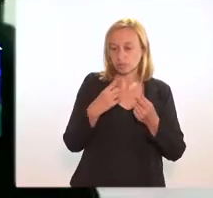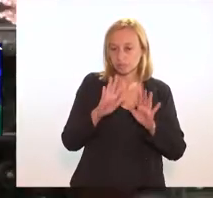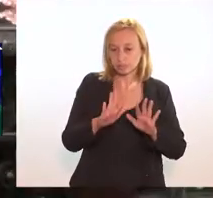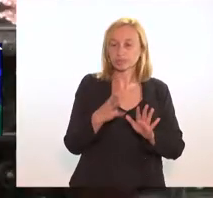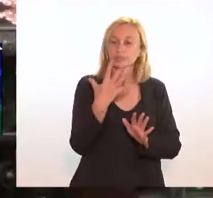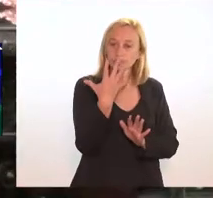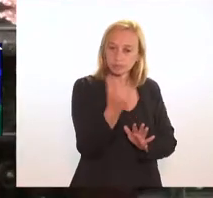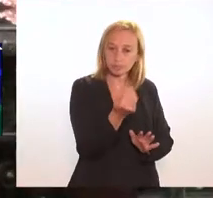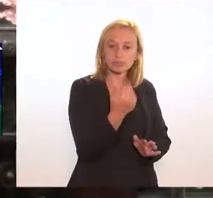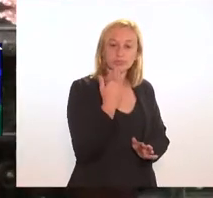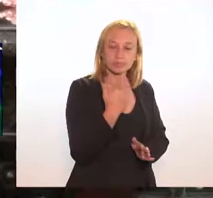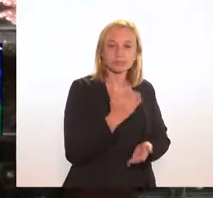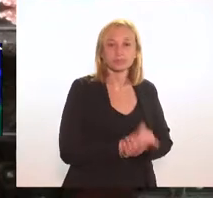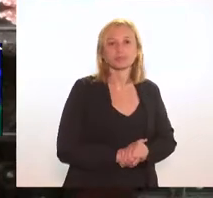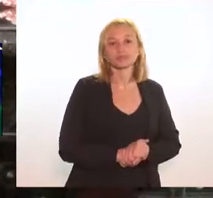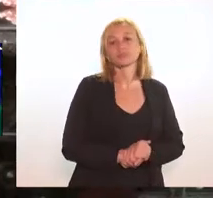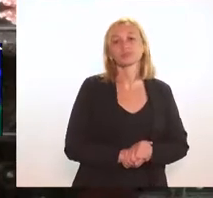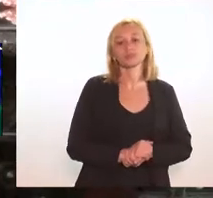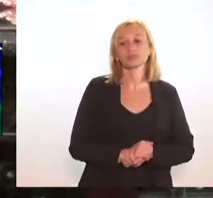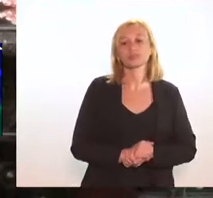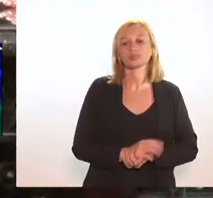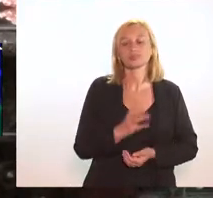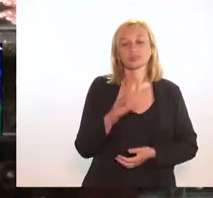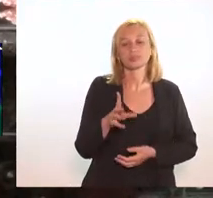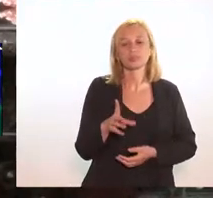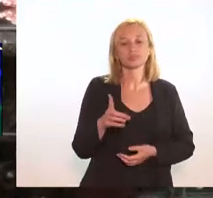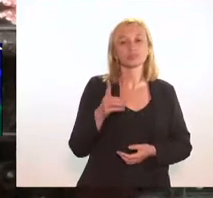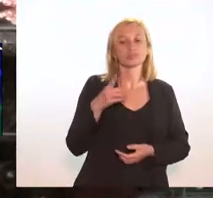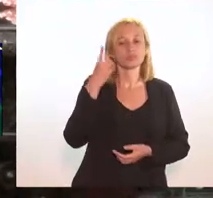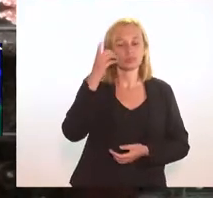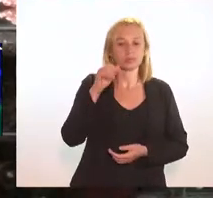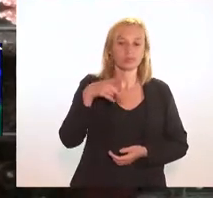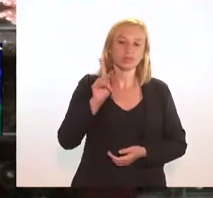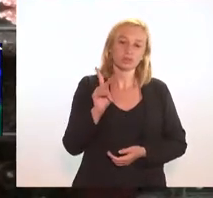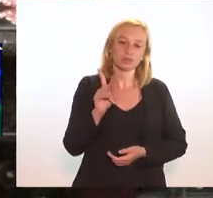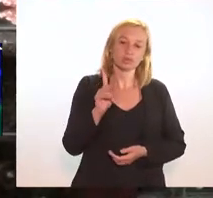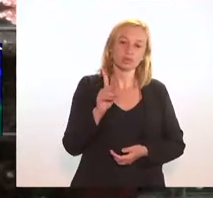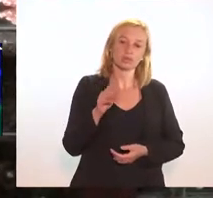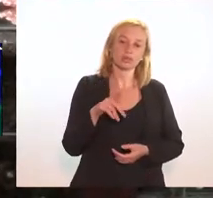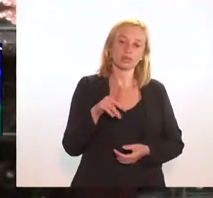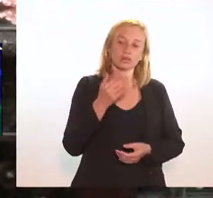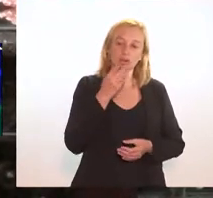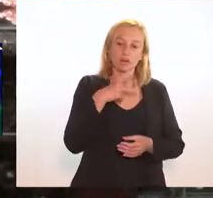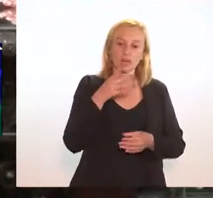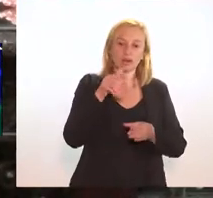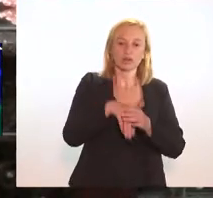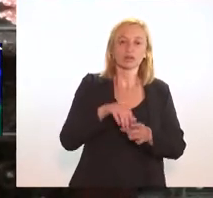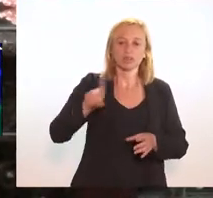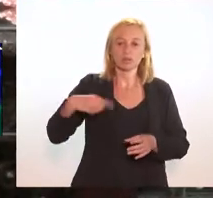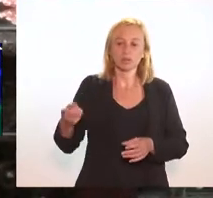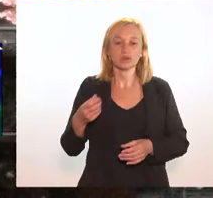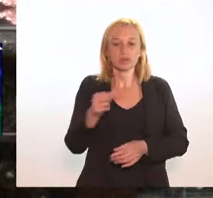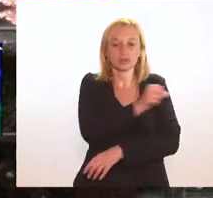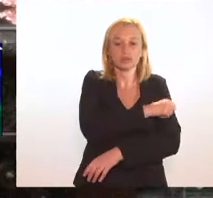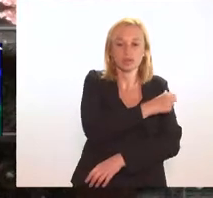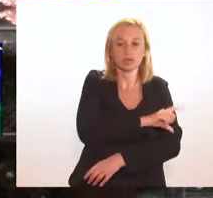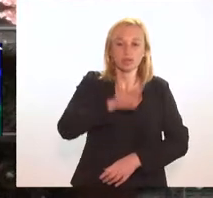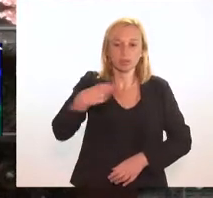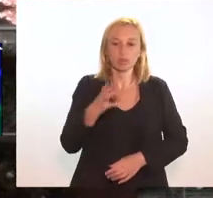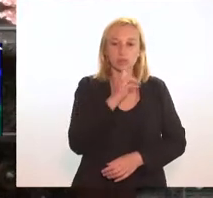Vossa Excelência. E passa ao deputado Alexandre, que não aprova, para declarar voto, seguido a enfermeira Rejane e depois Rodrigo